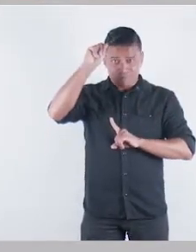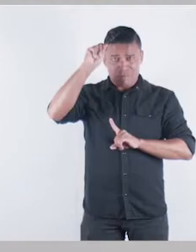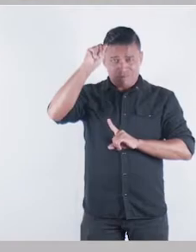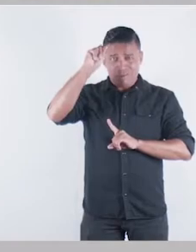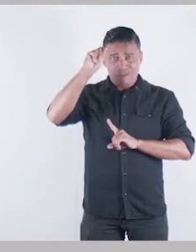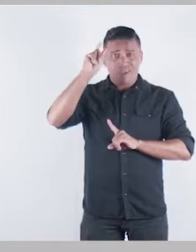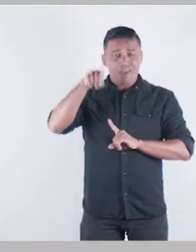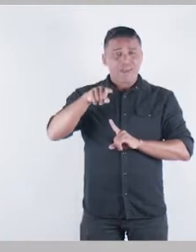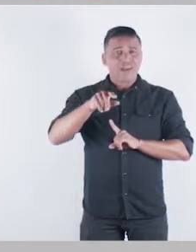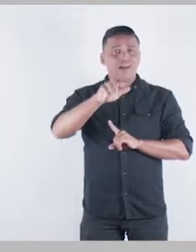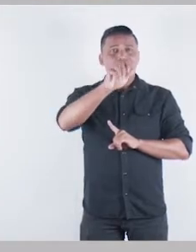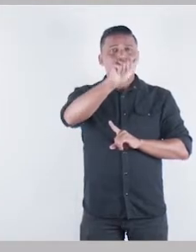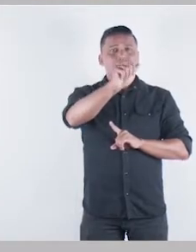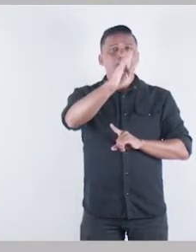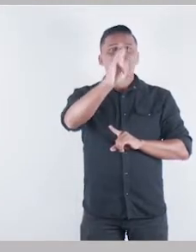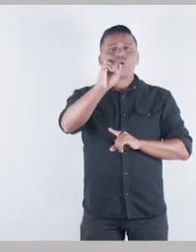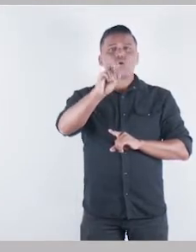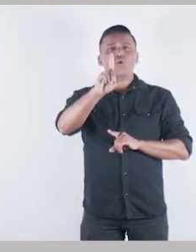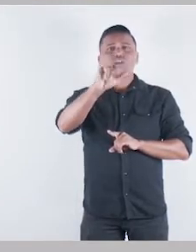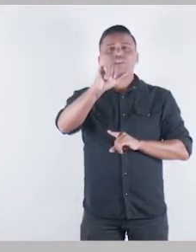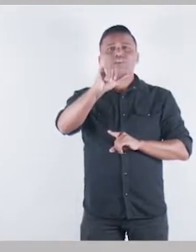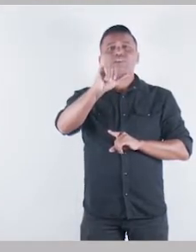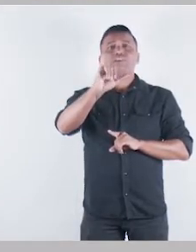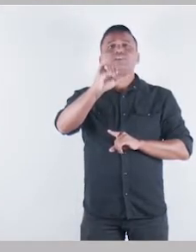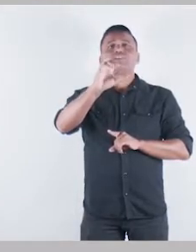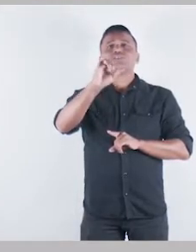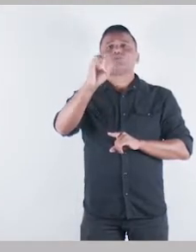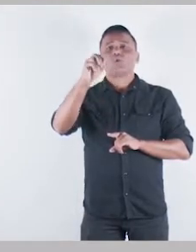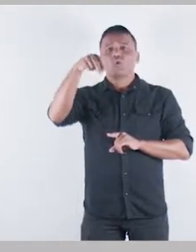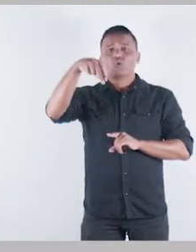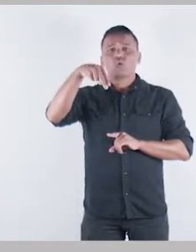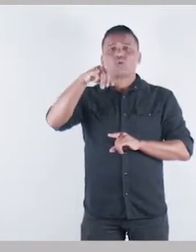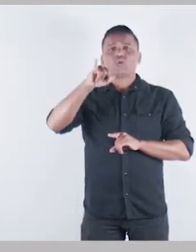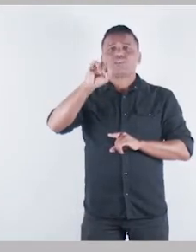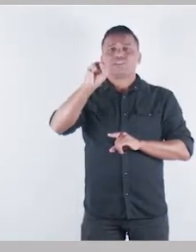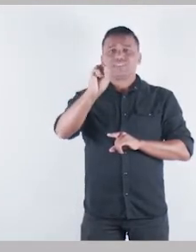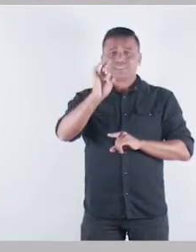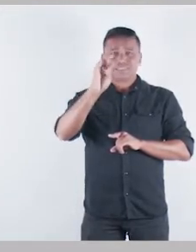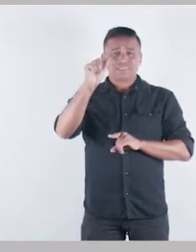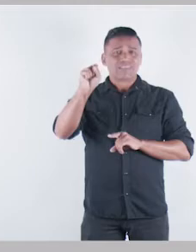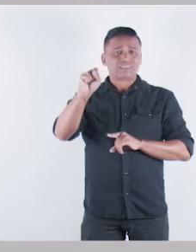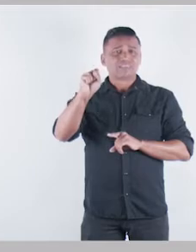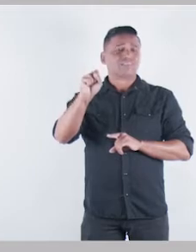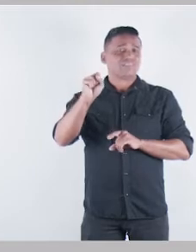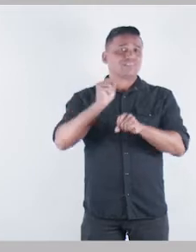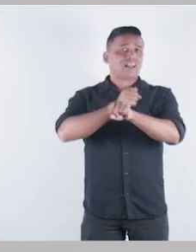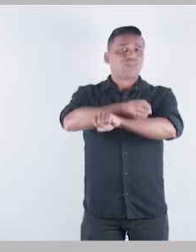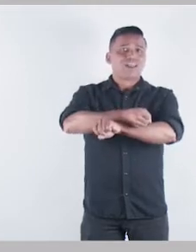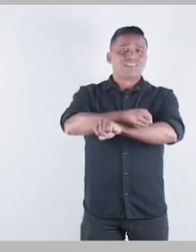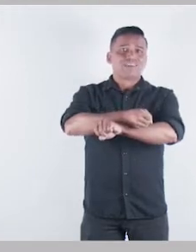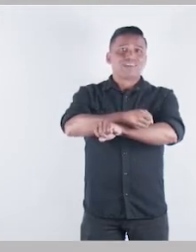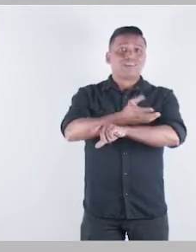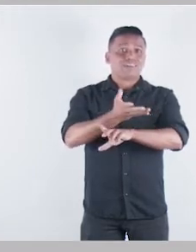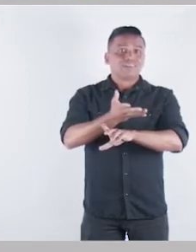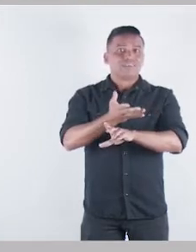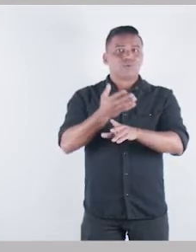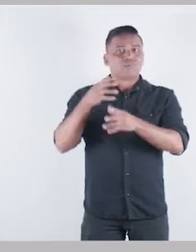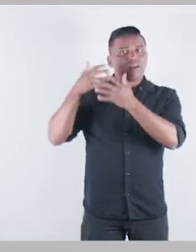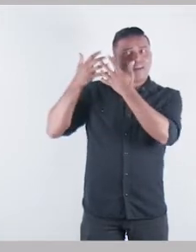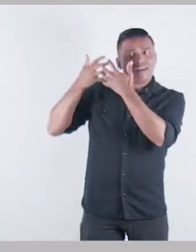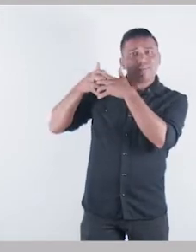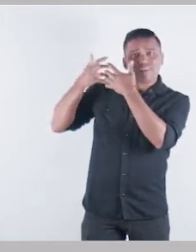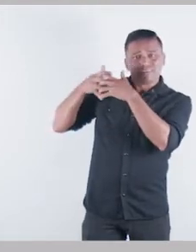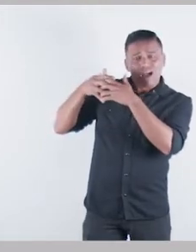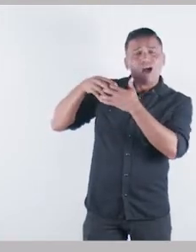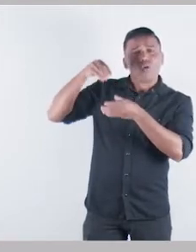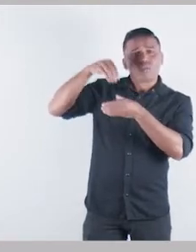dos abolicionistas escravocratas que depois fundaram a República na maior cara de pau. Então, a gente tem uma boa reflexão sobre isso,